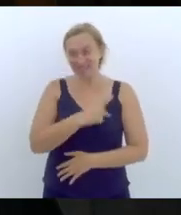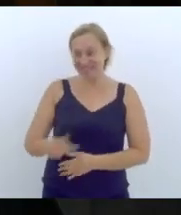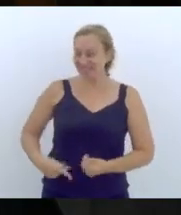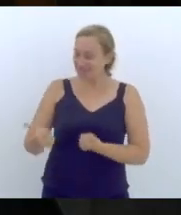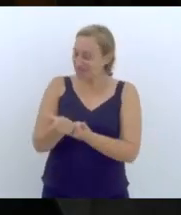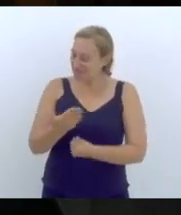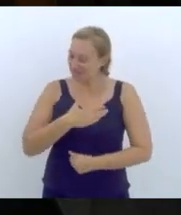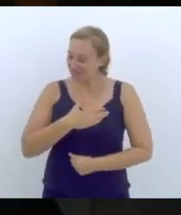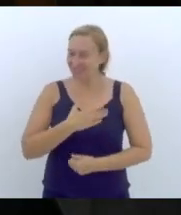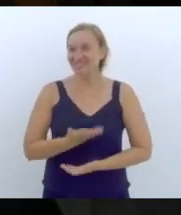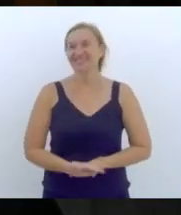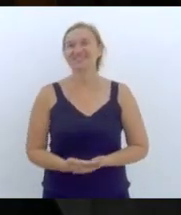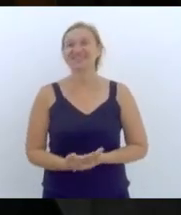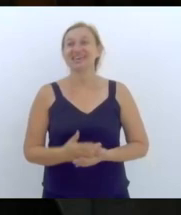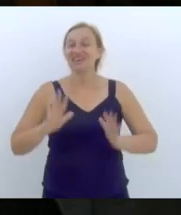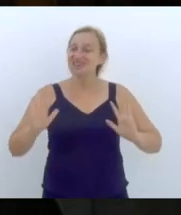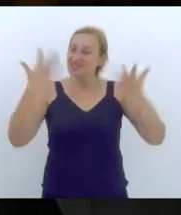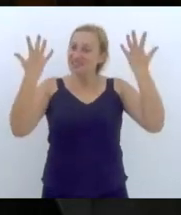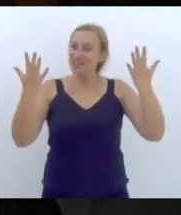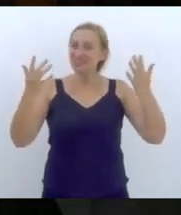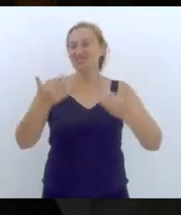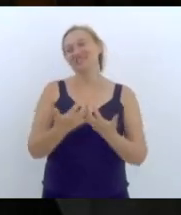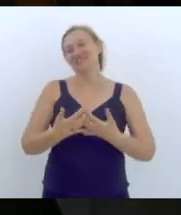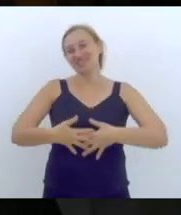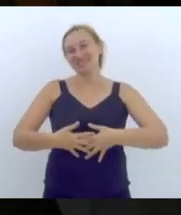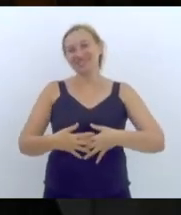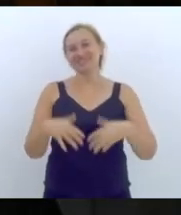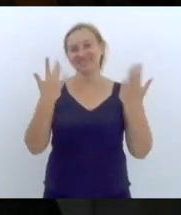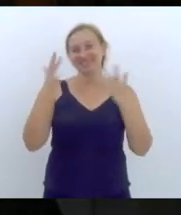comigo. Viva Petrópolis!